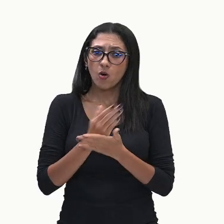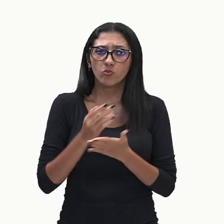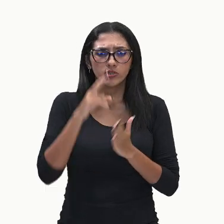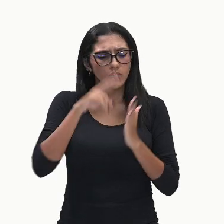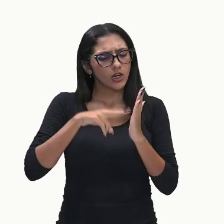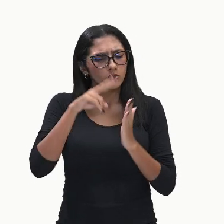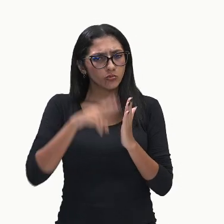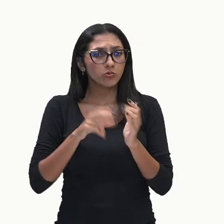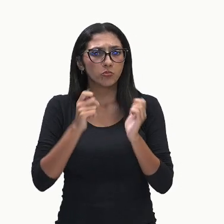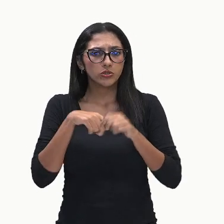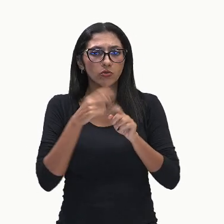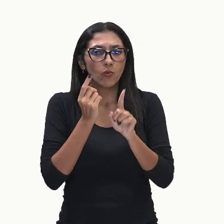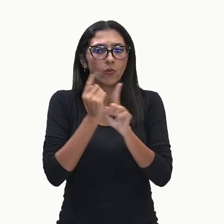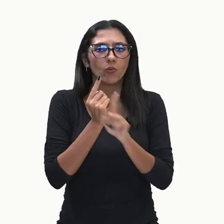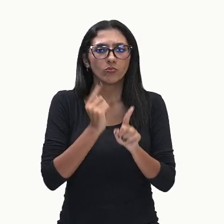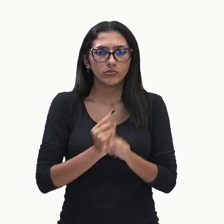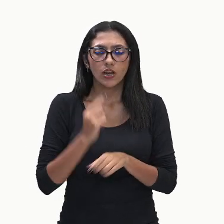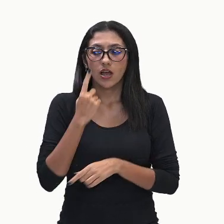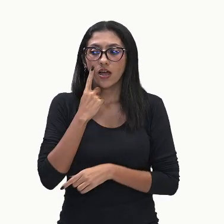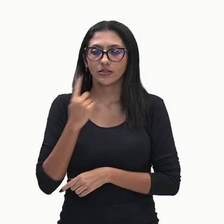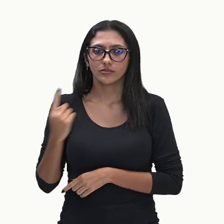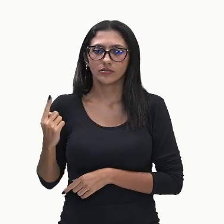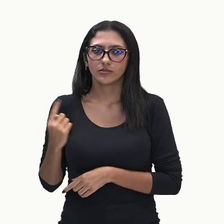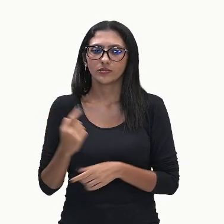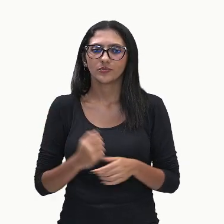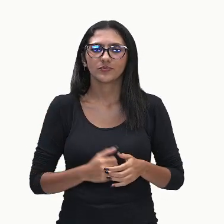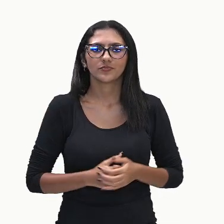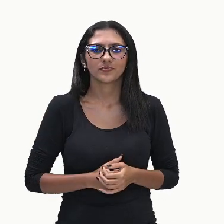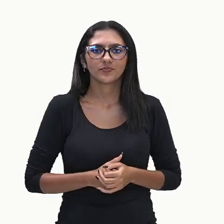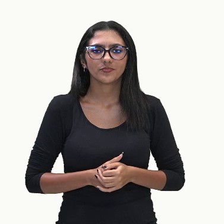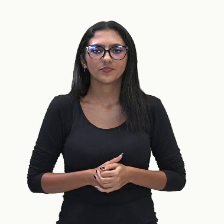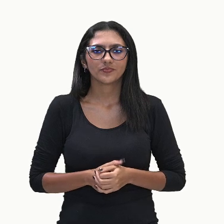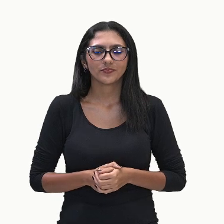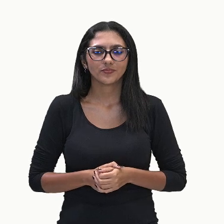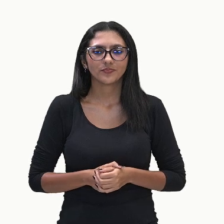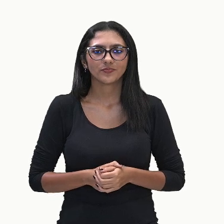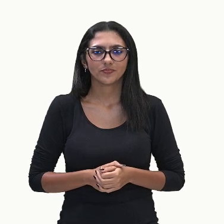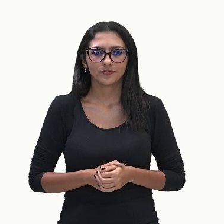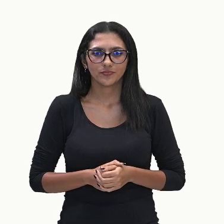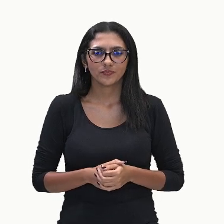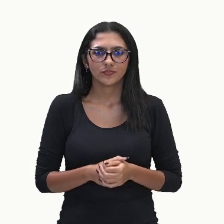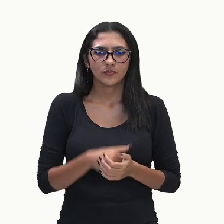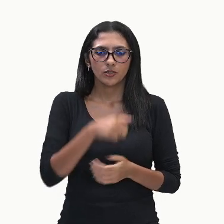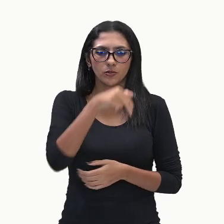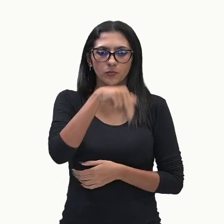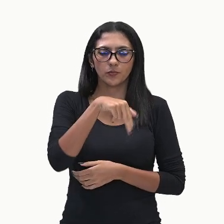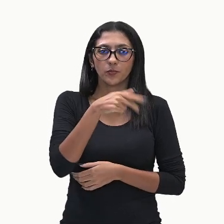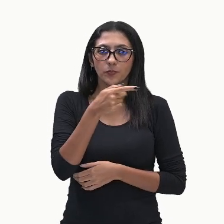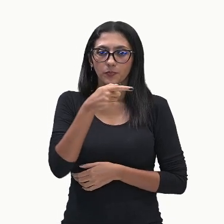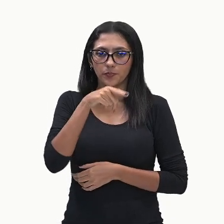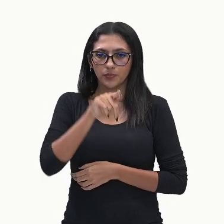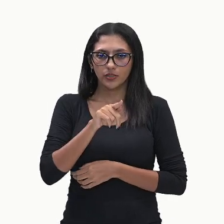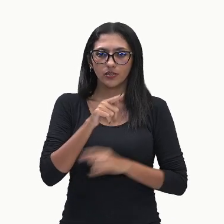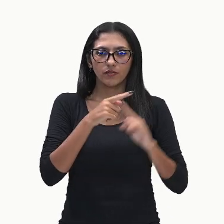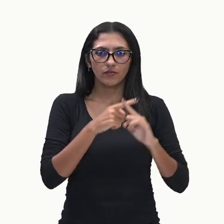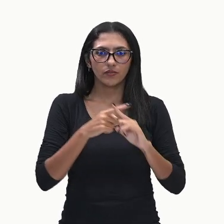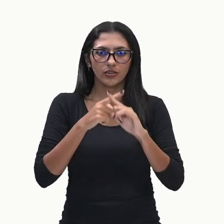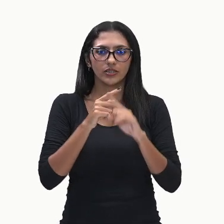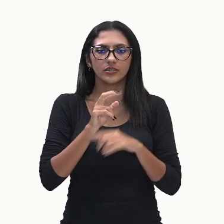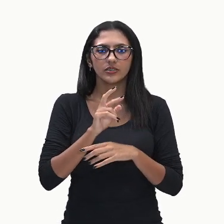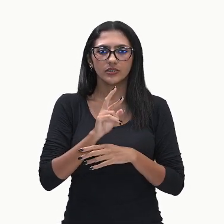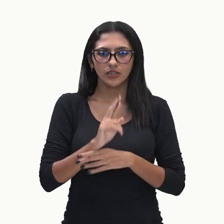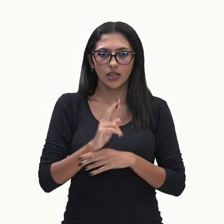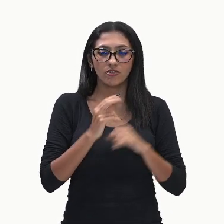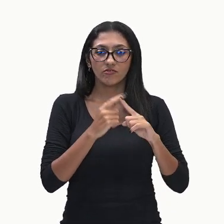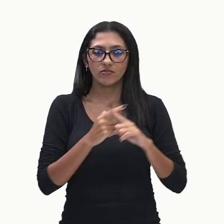for estudar, essa fórmula aqui, ó. π vezes R, que multiplica R mais